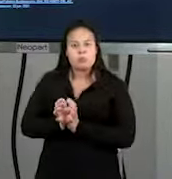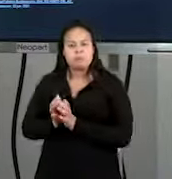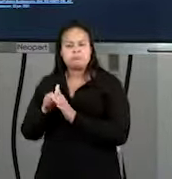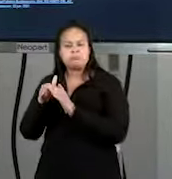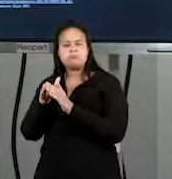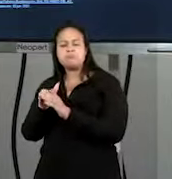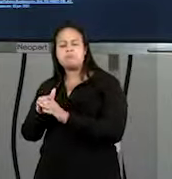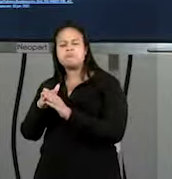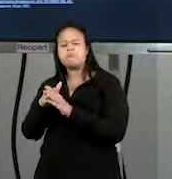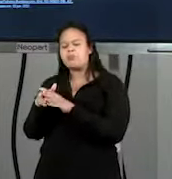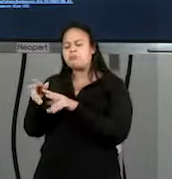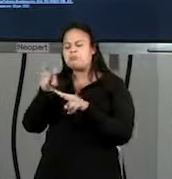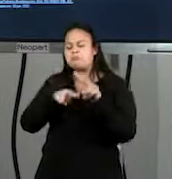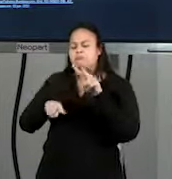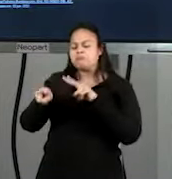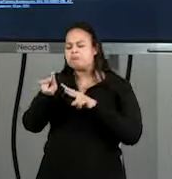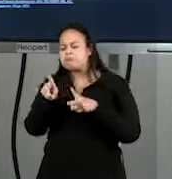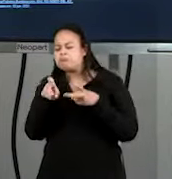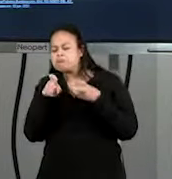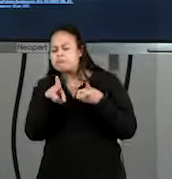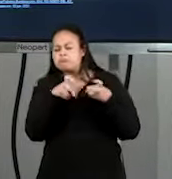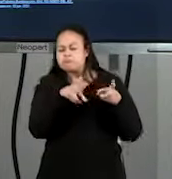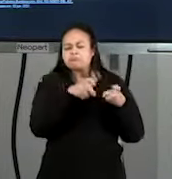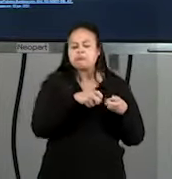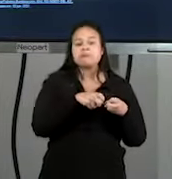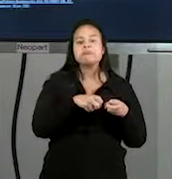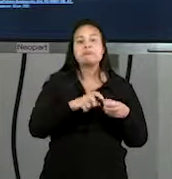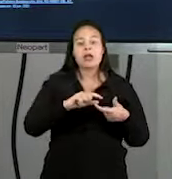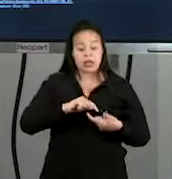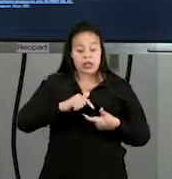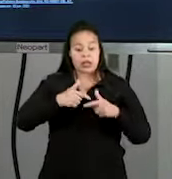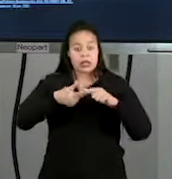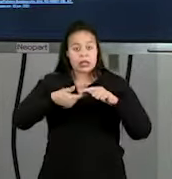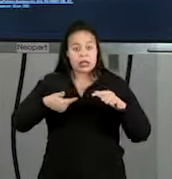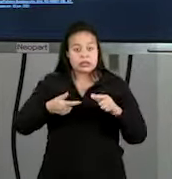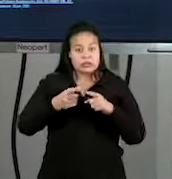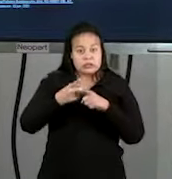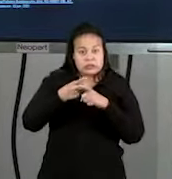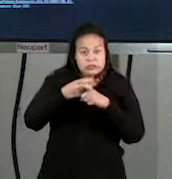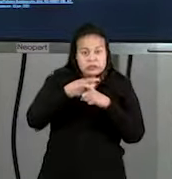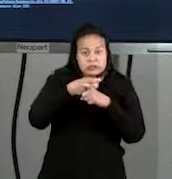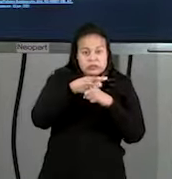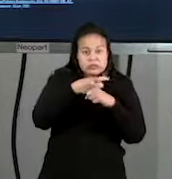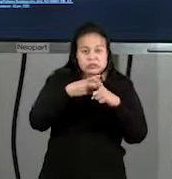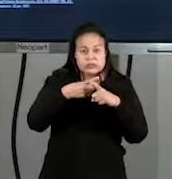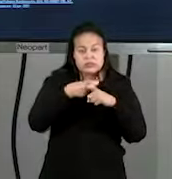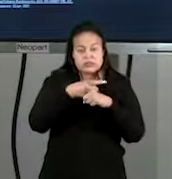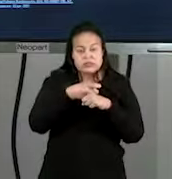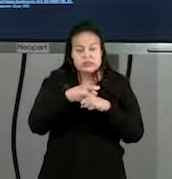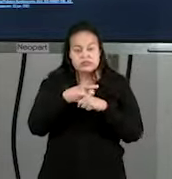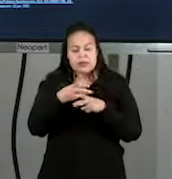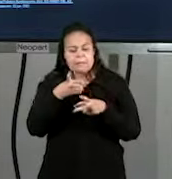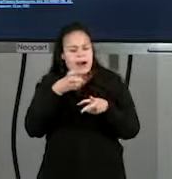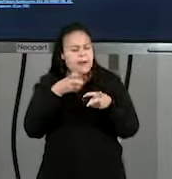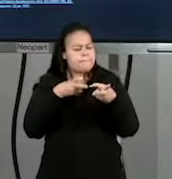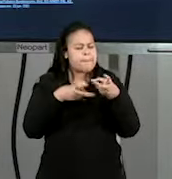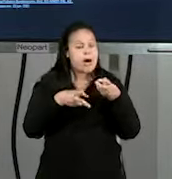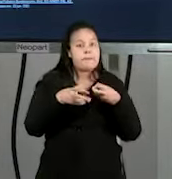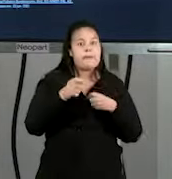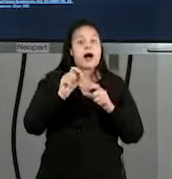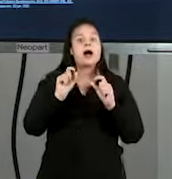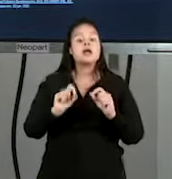perseguidos pelos nazistas. E o grupo étnico que é mais notória a perseguição são